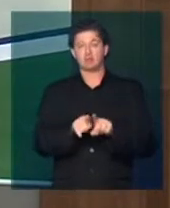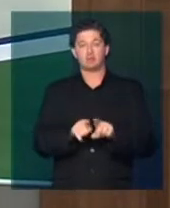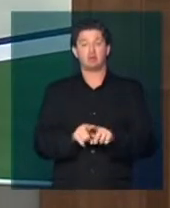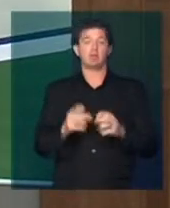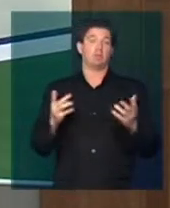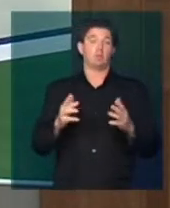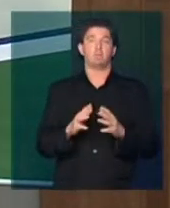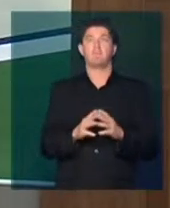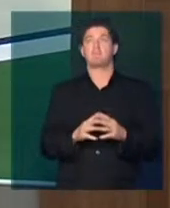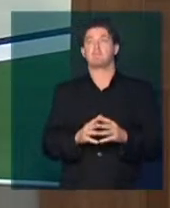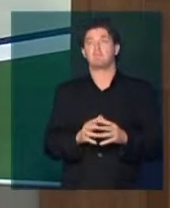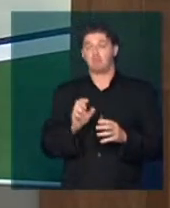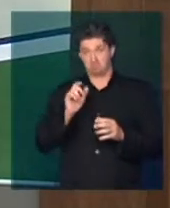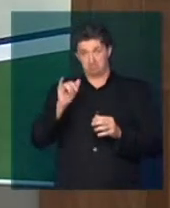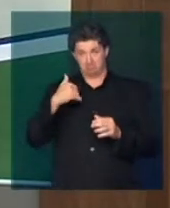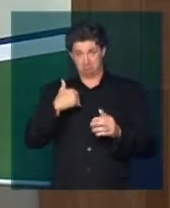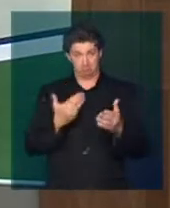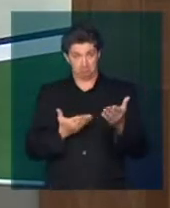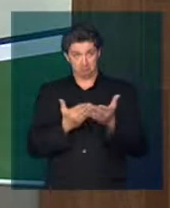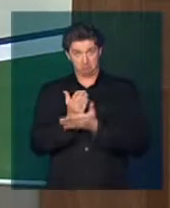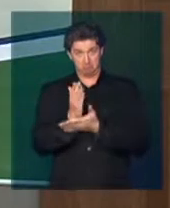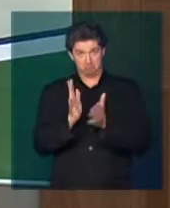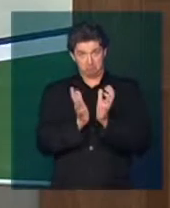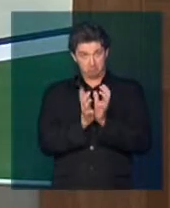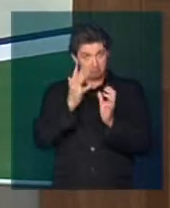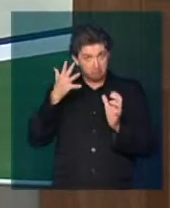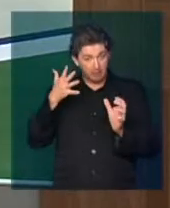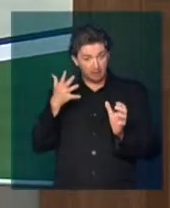seja, alguém que foi eleito por um partido,